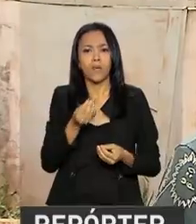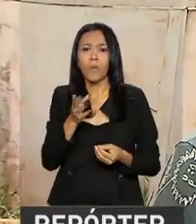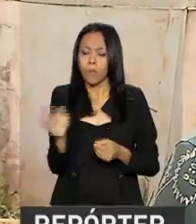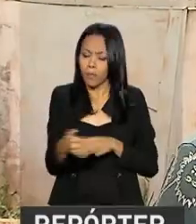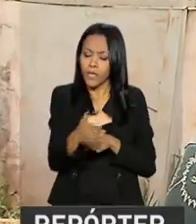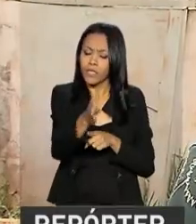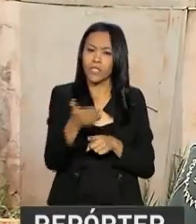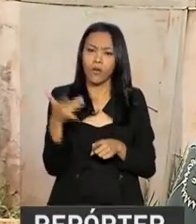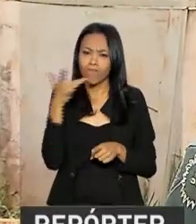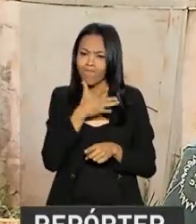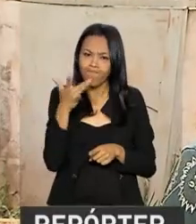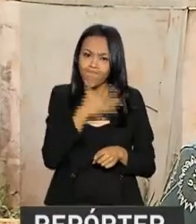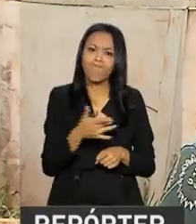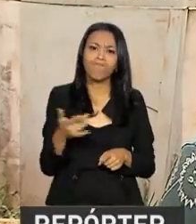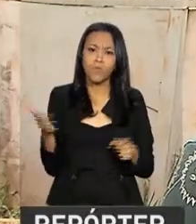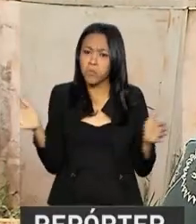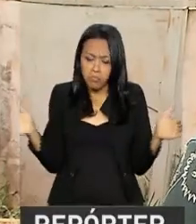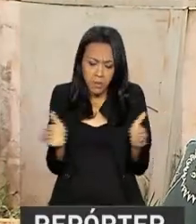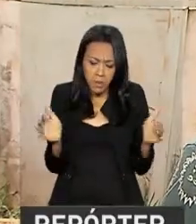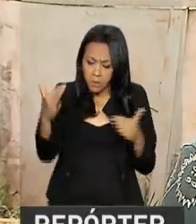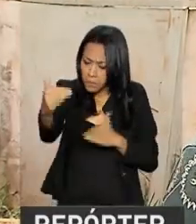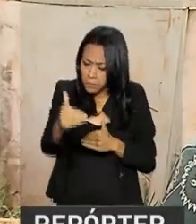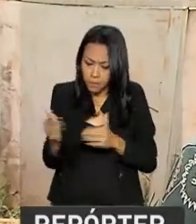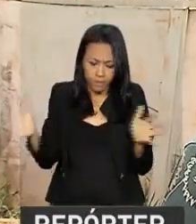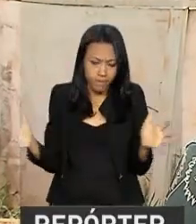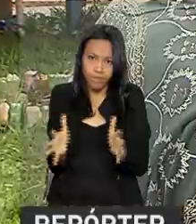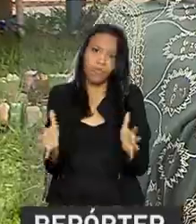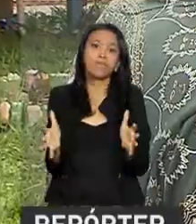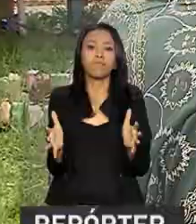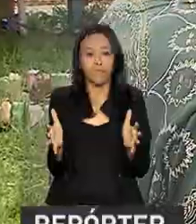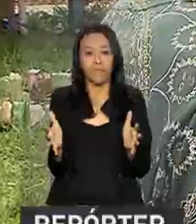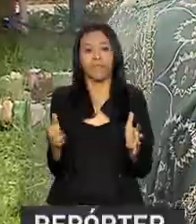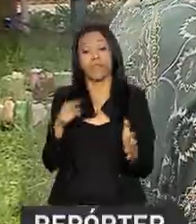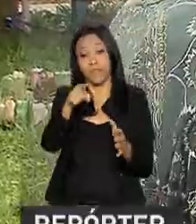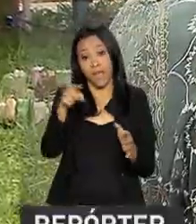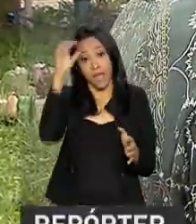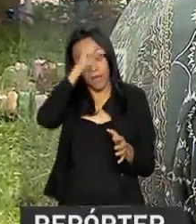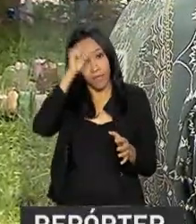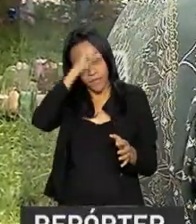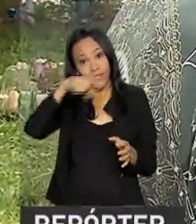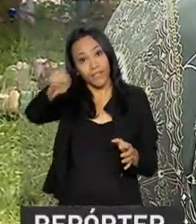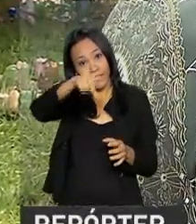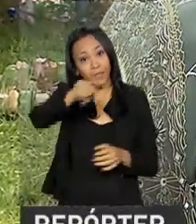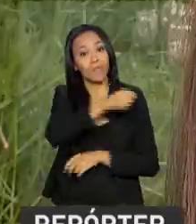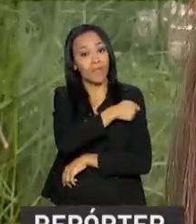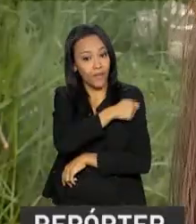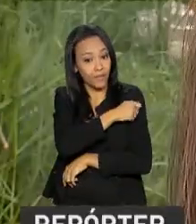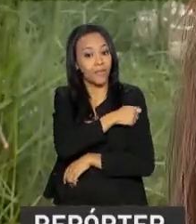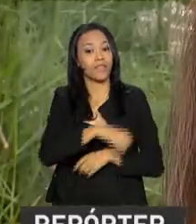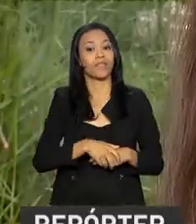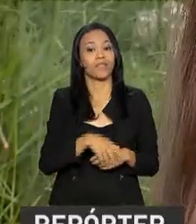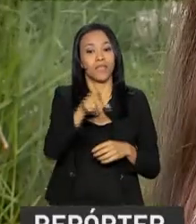pescado em uma área pequena né com economia de água lição aprendida pelas alunas com